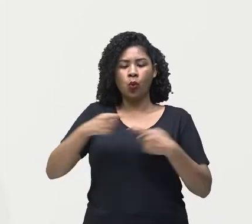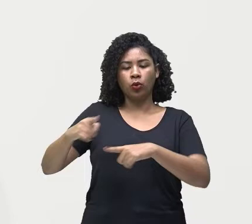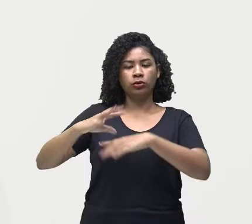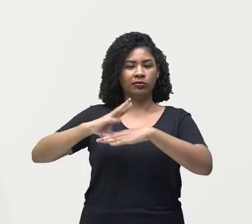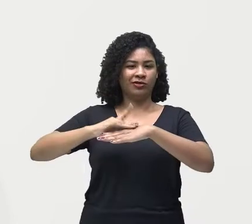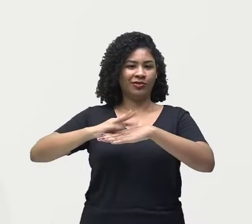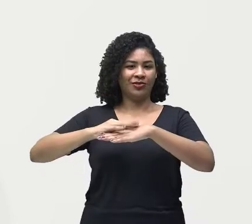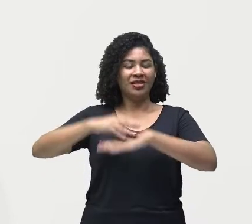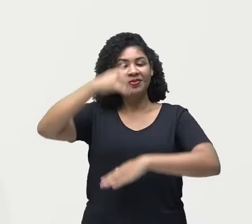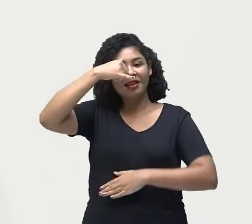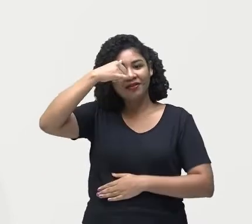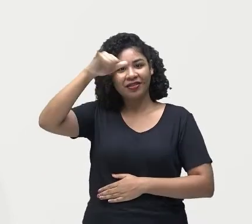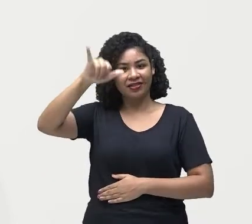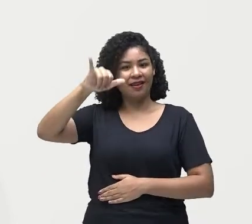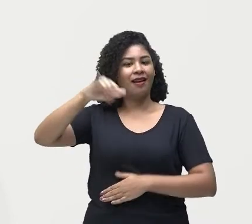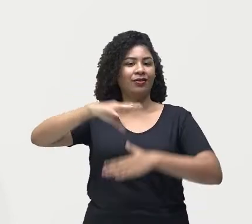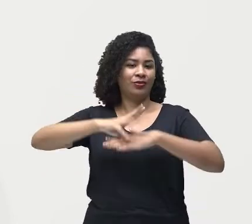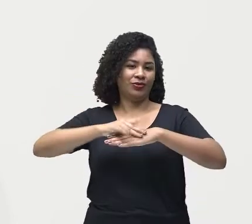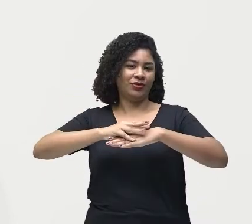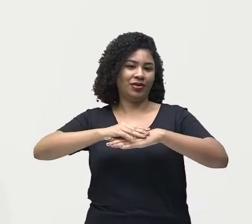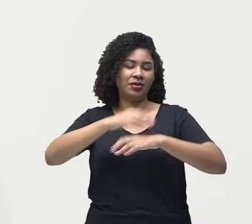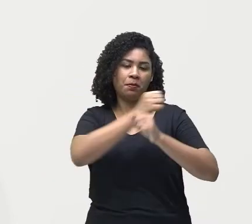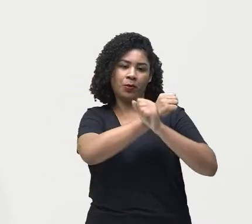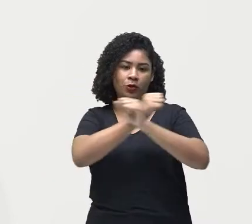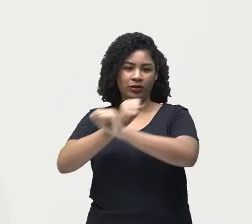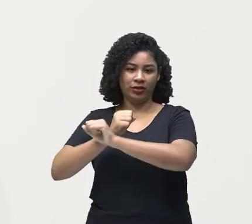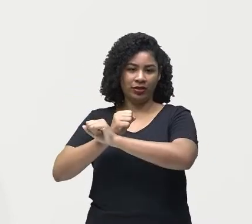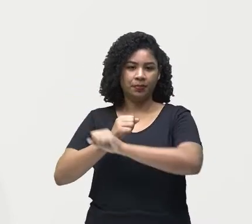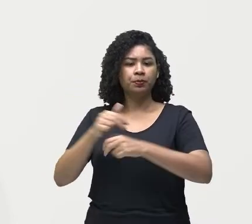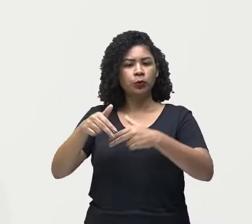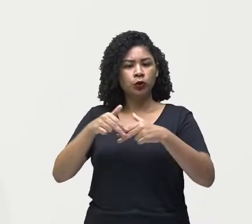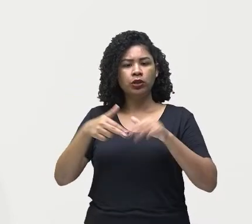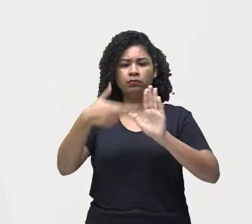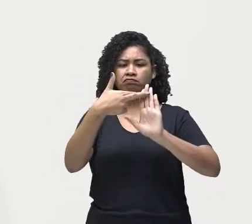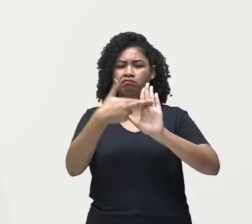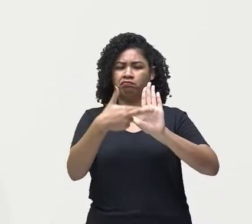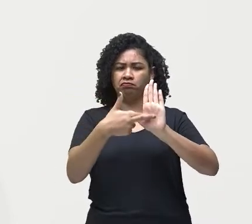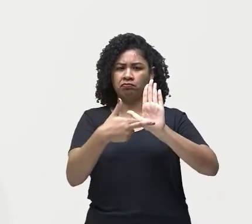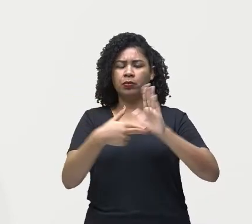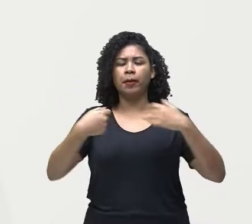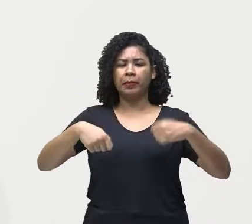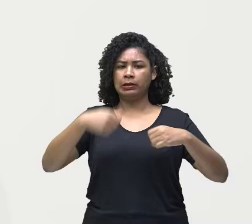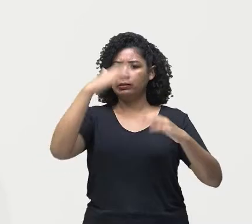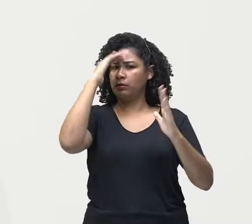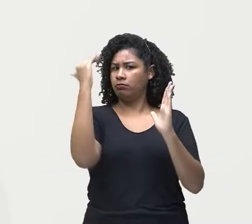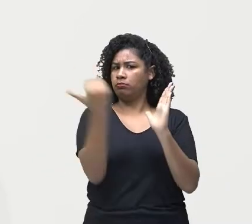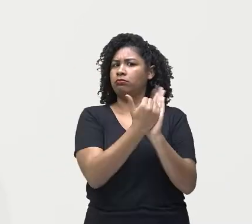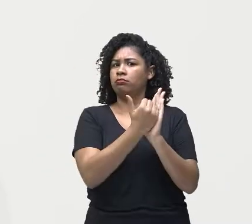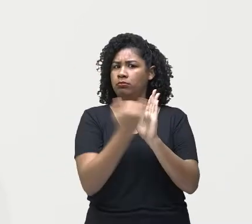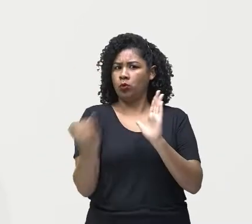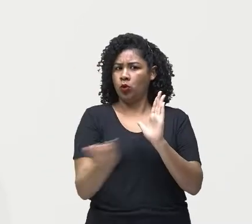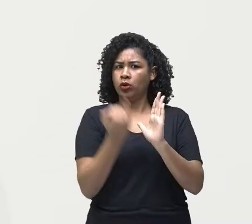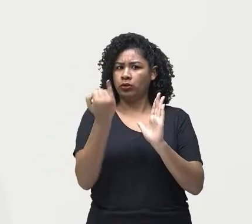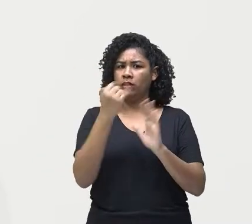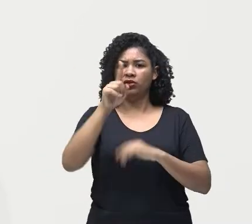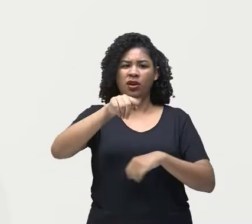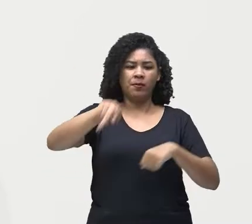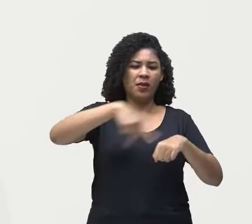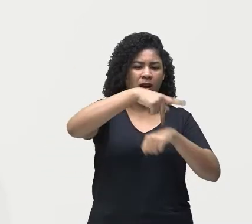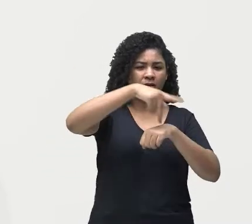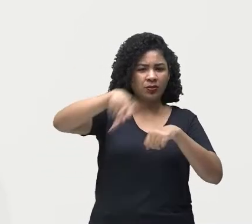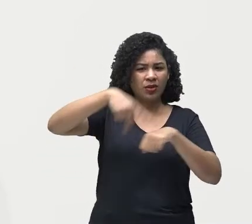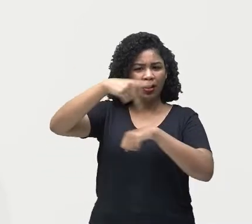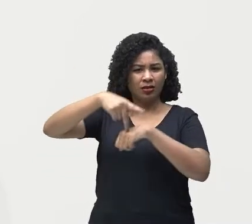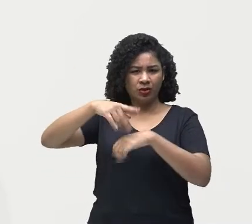O protocolo de ação deve ser respeitado, não só pelos países